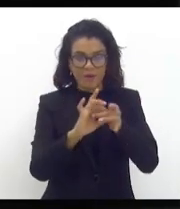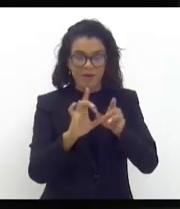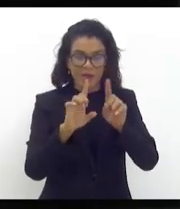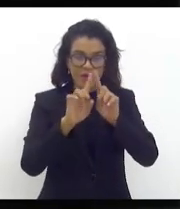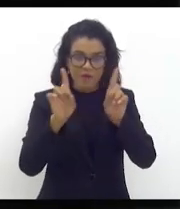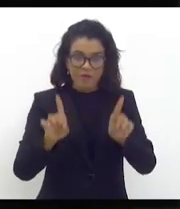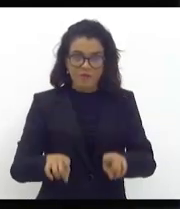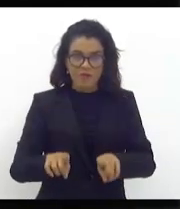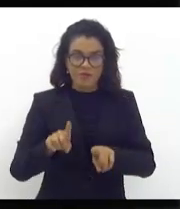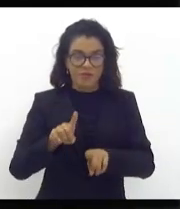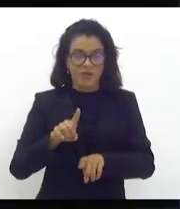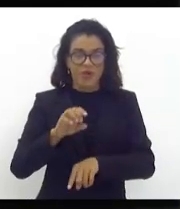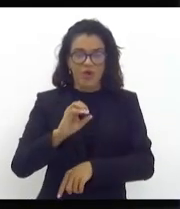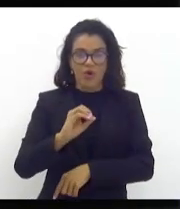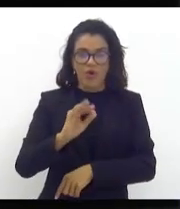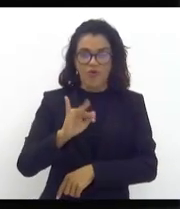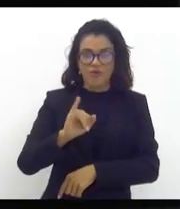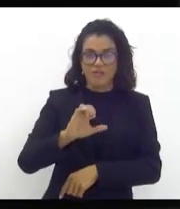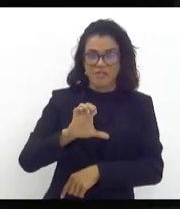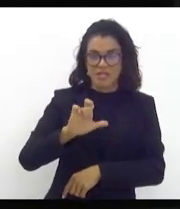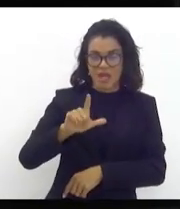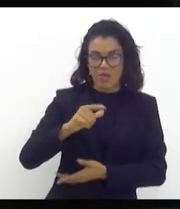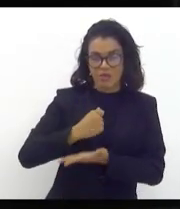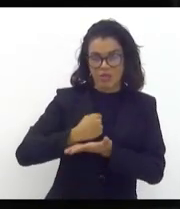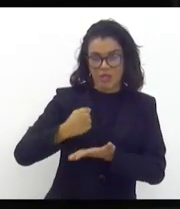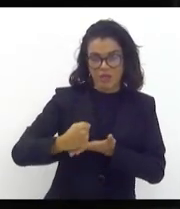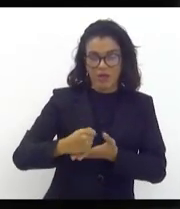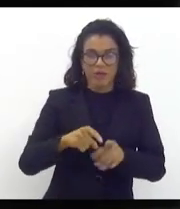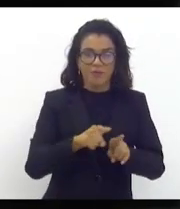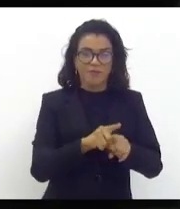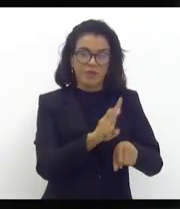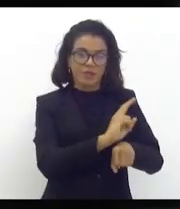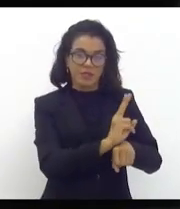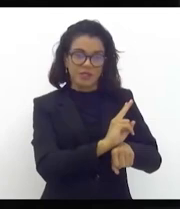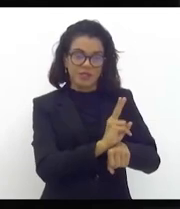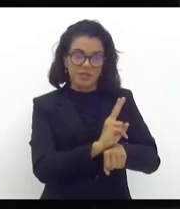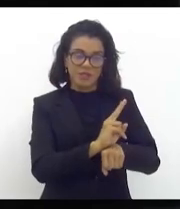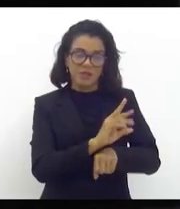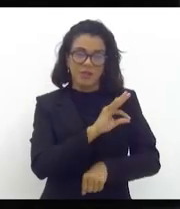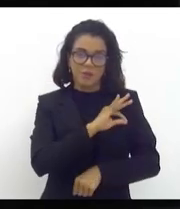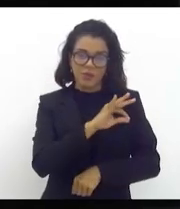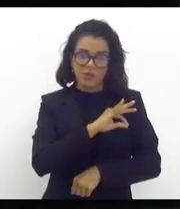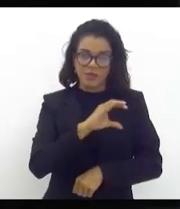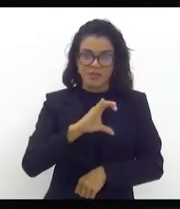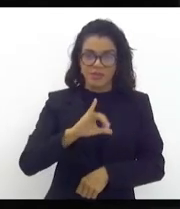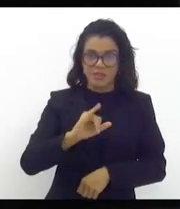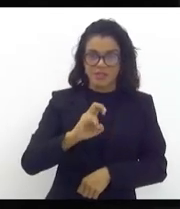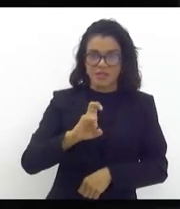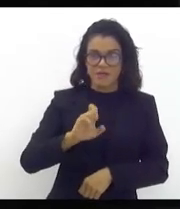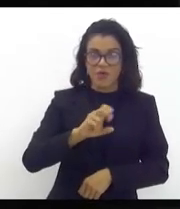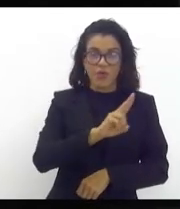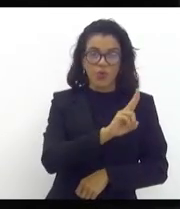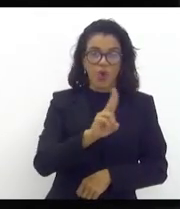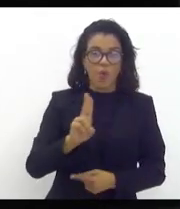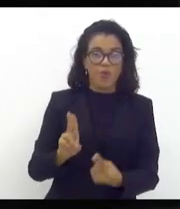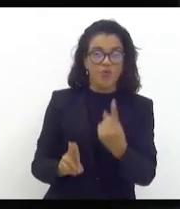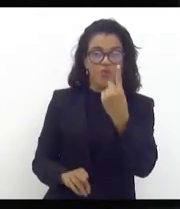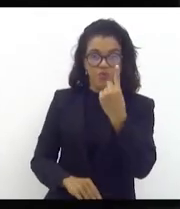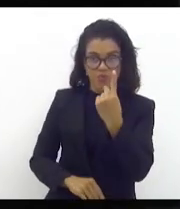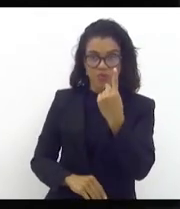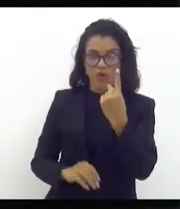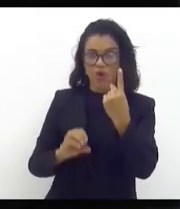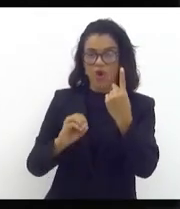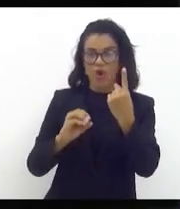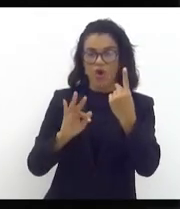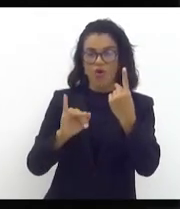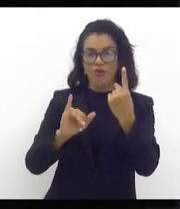funções de oficial de cartório e de inspetor da Polícia Civil com uma única denominação, né,